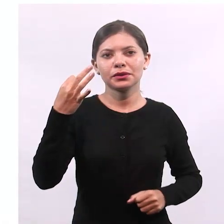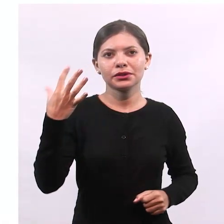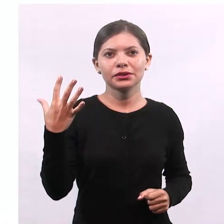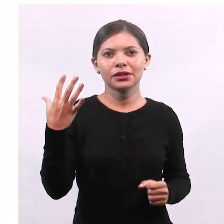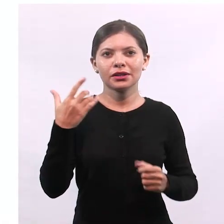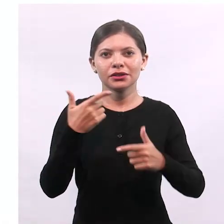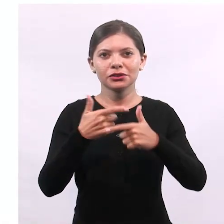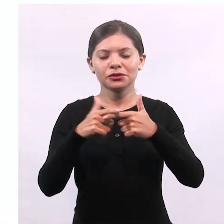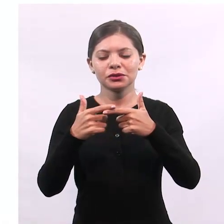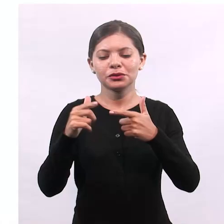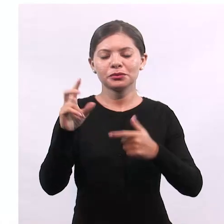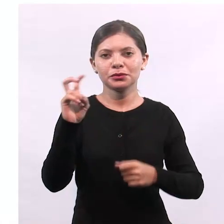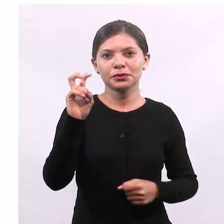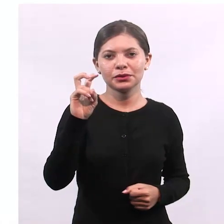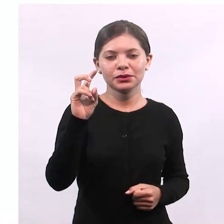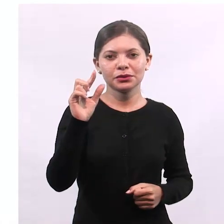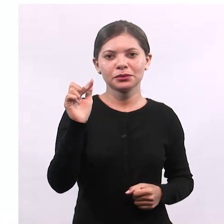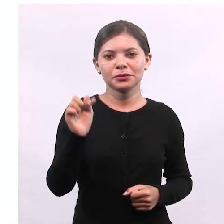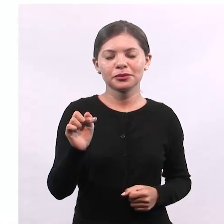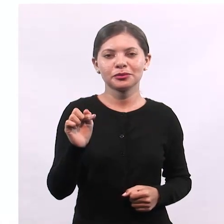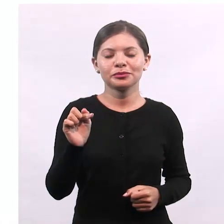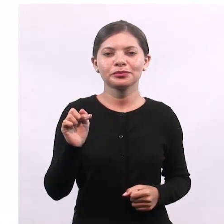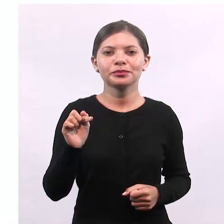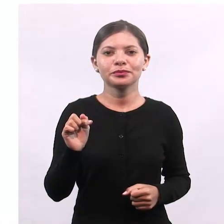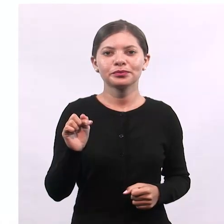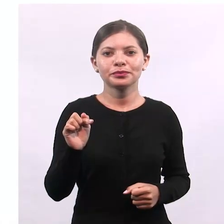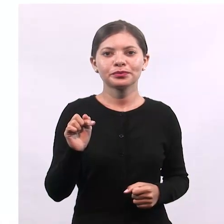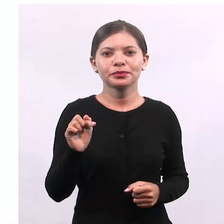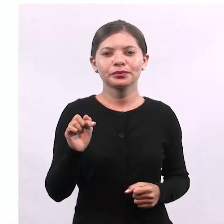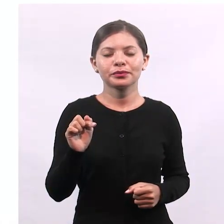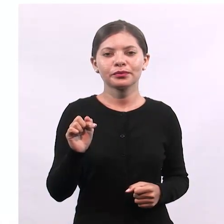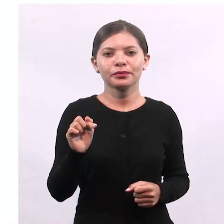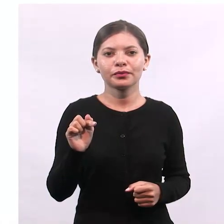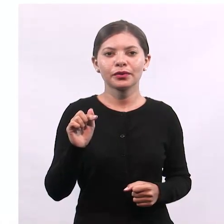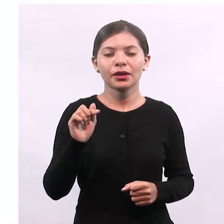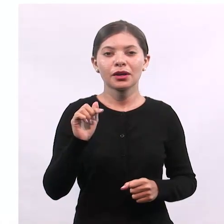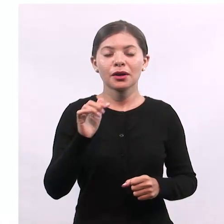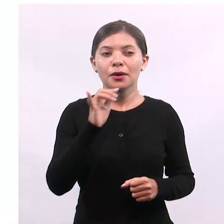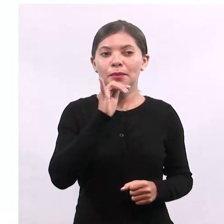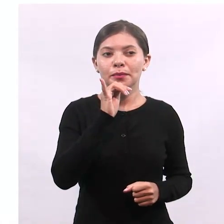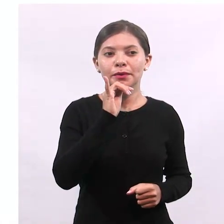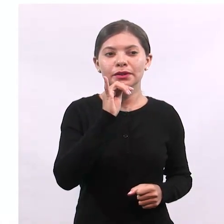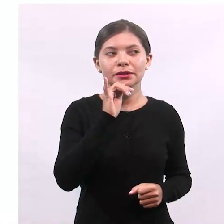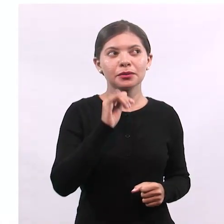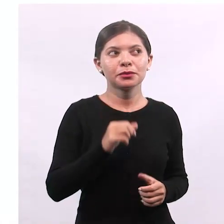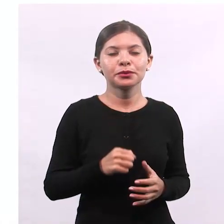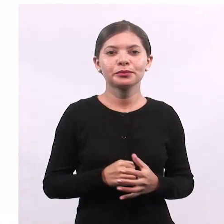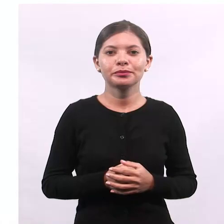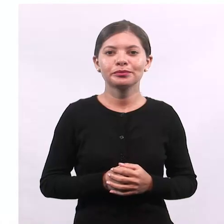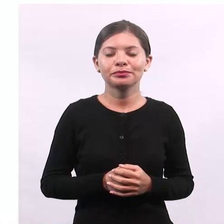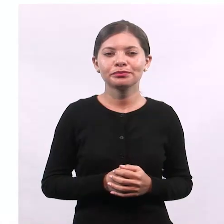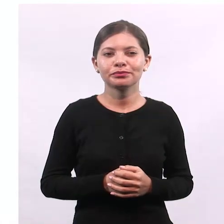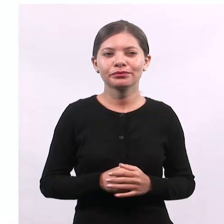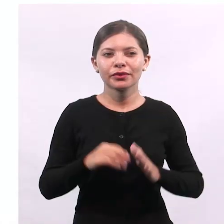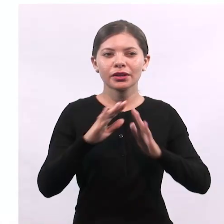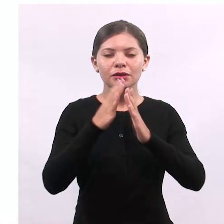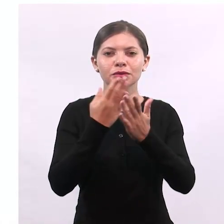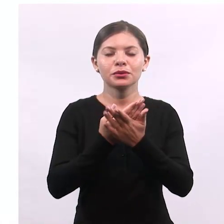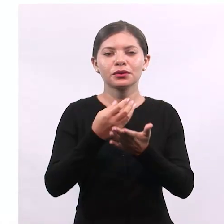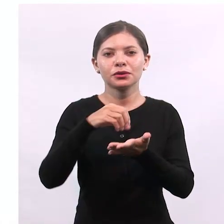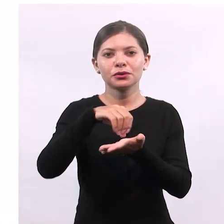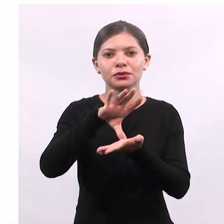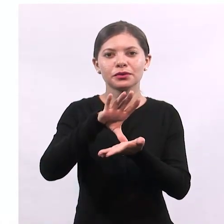por cinco ia dar 7 O que poderia ter casos por exemplo onde escolas que ofertam